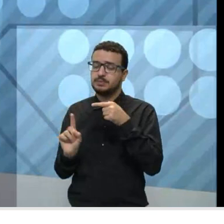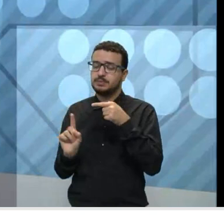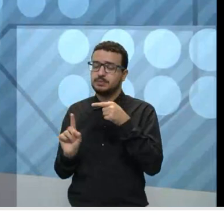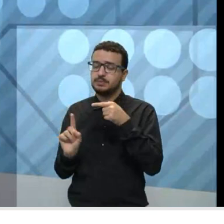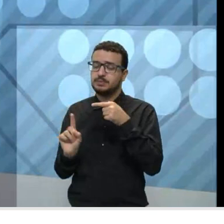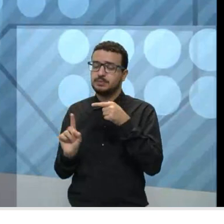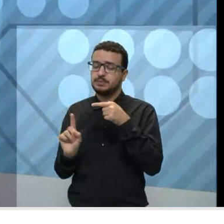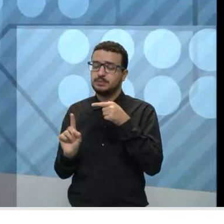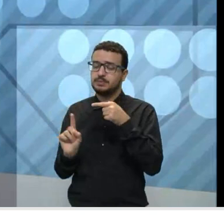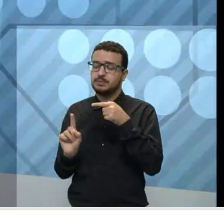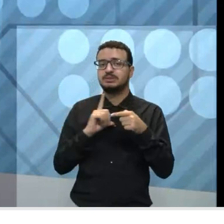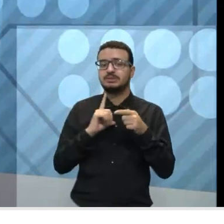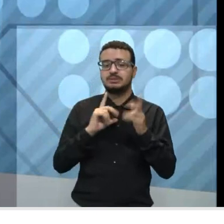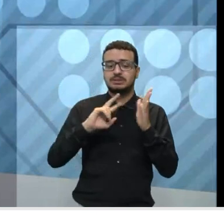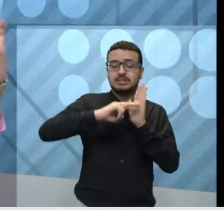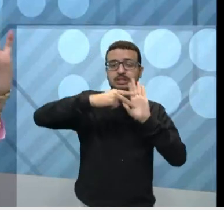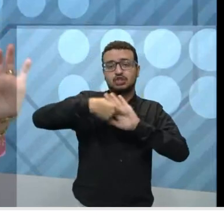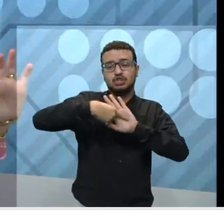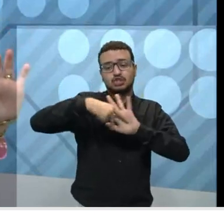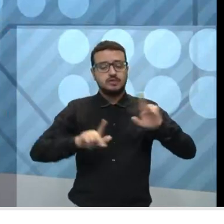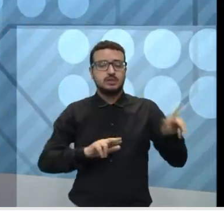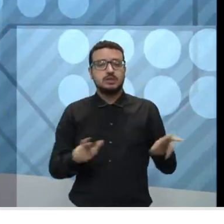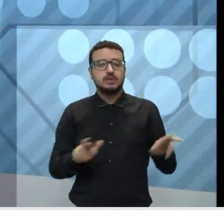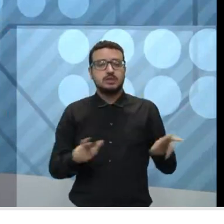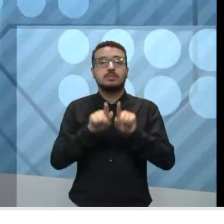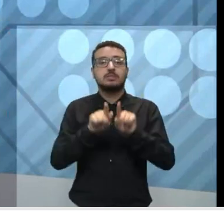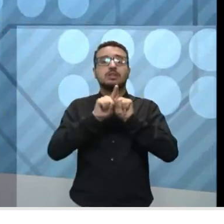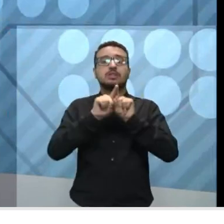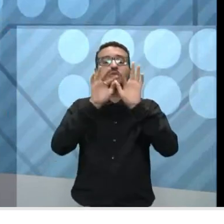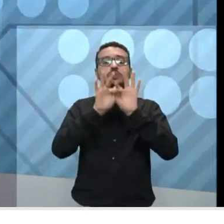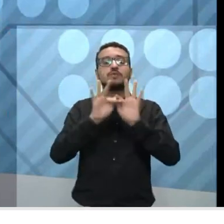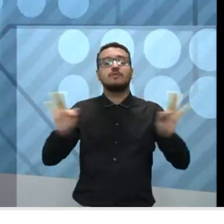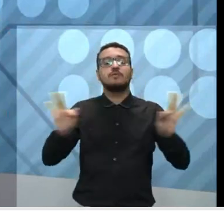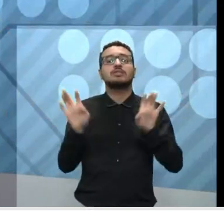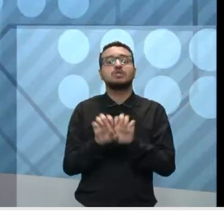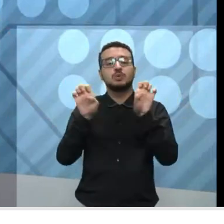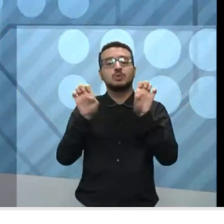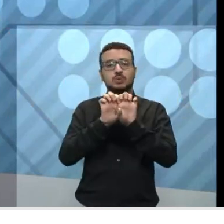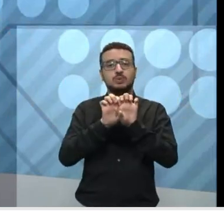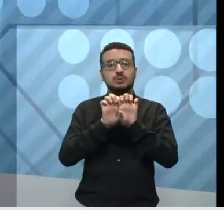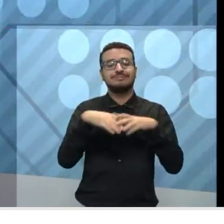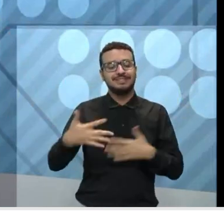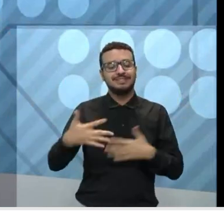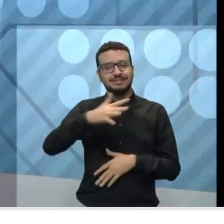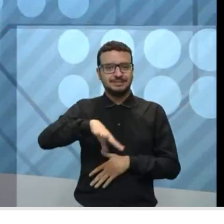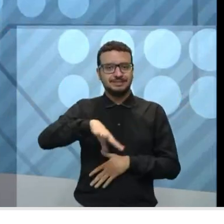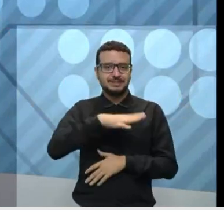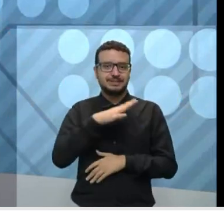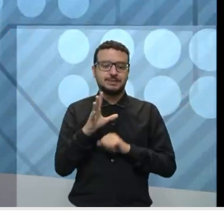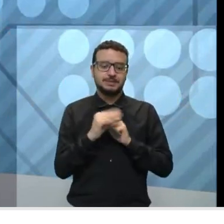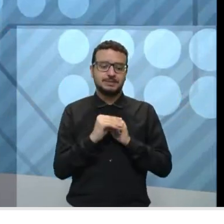fundamentais, mas aí você vai ter também como buscar, não é, vocabulários de acordo, é claro, com